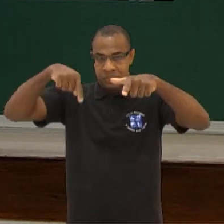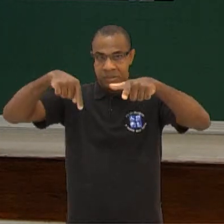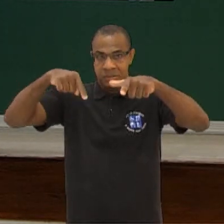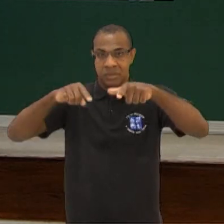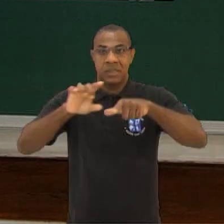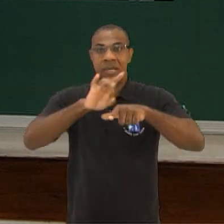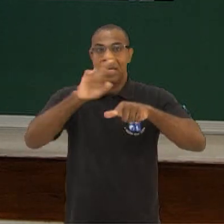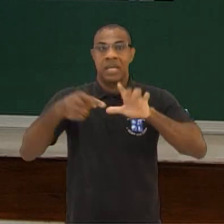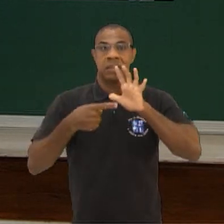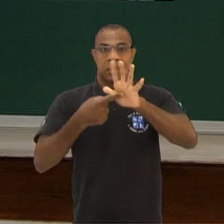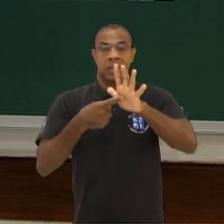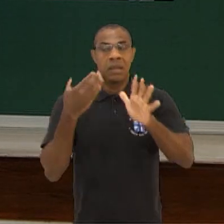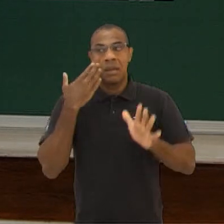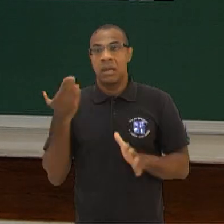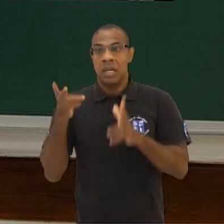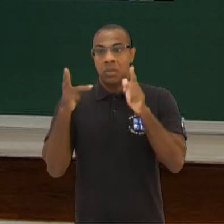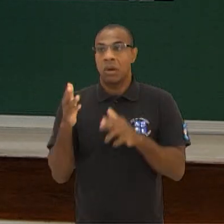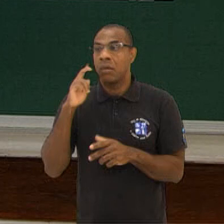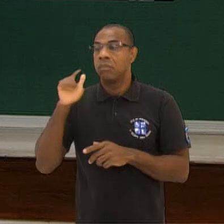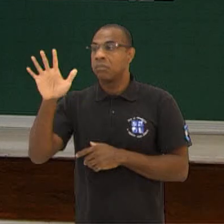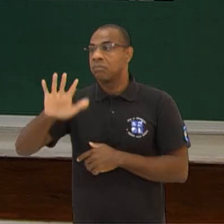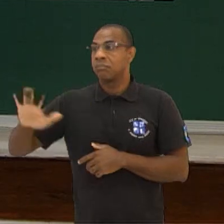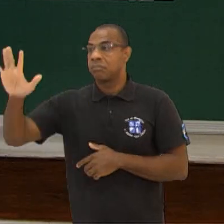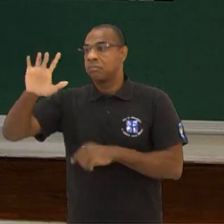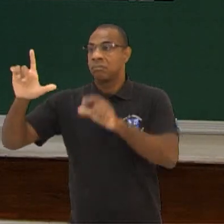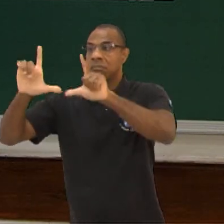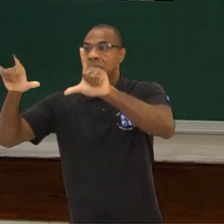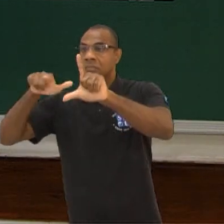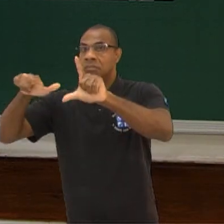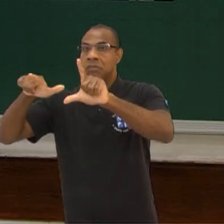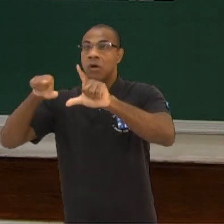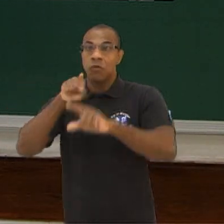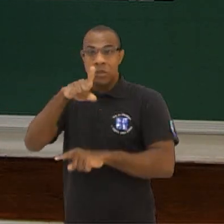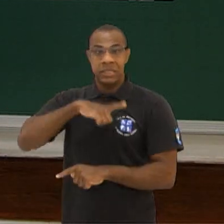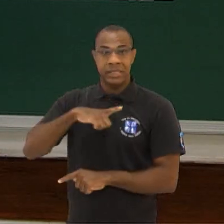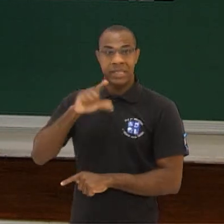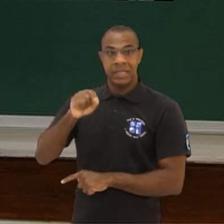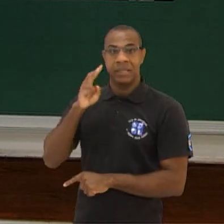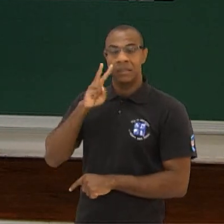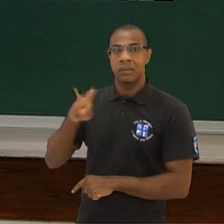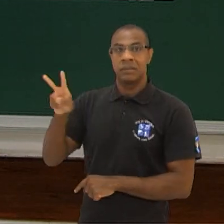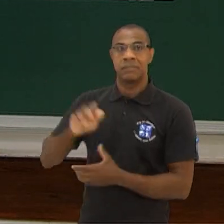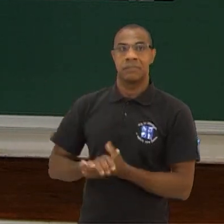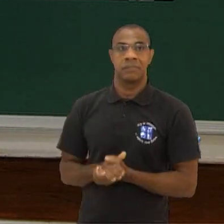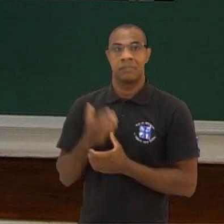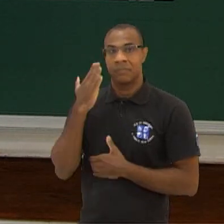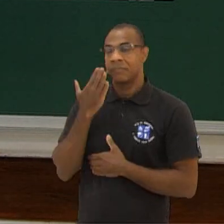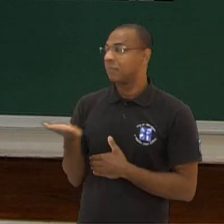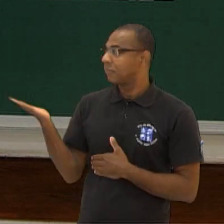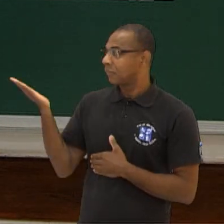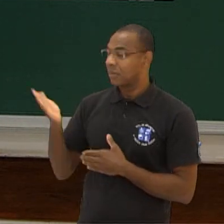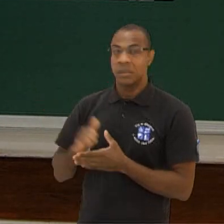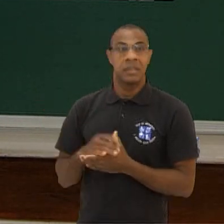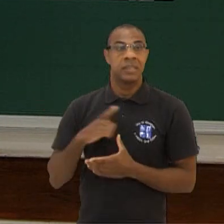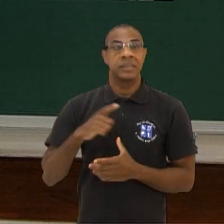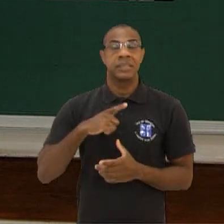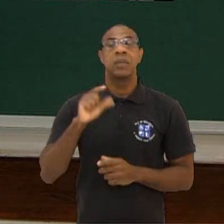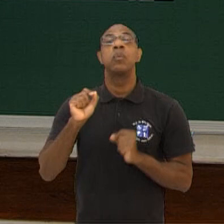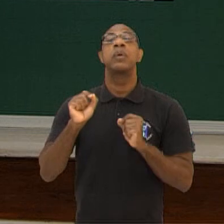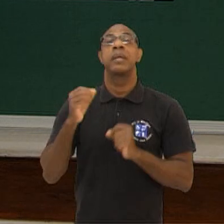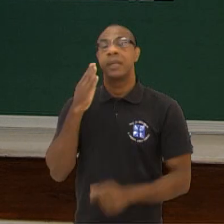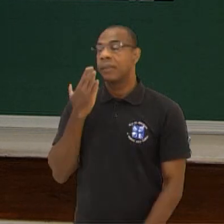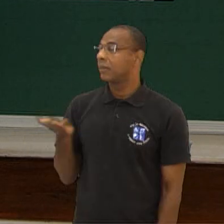pela ilustração ao lado. Então, vamos ver a ilustração aqui, ó. Você tem, então, aqui, deixa eu ver, aqui. Você tem aqui,